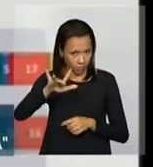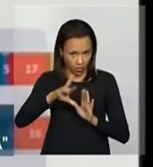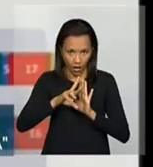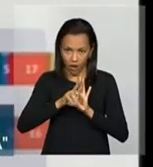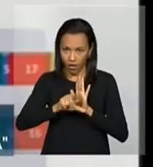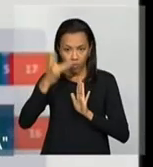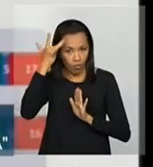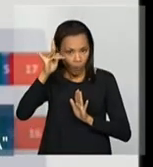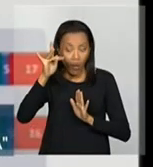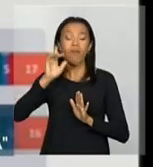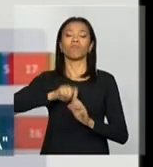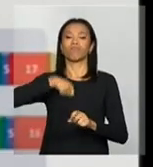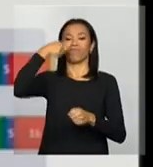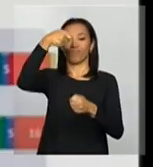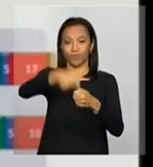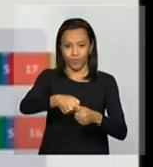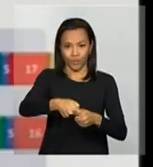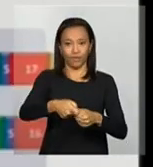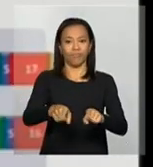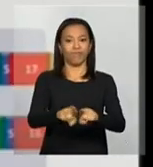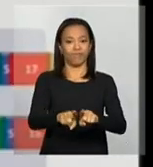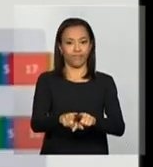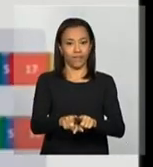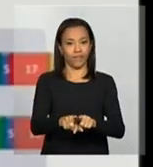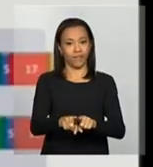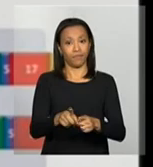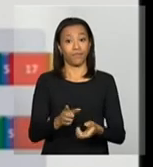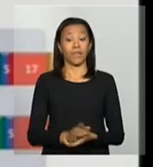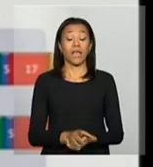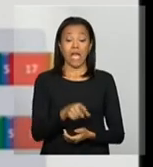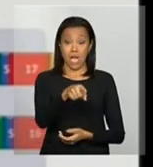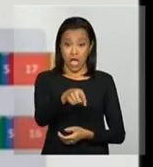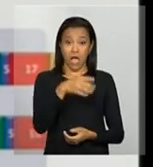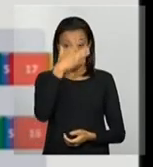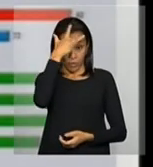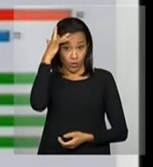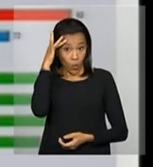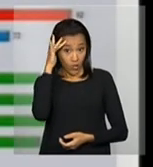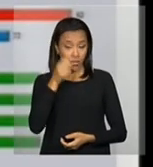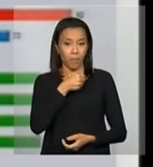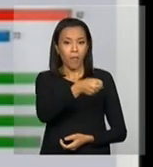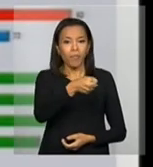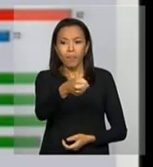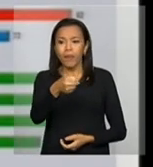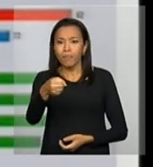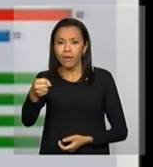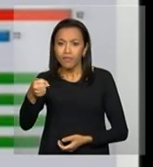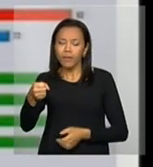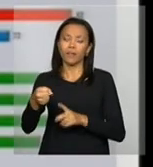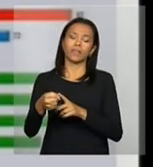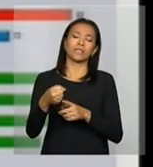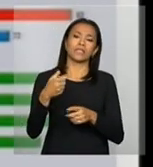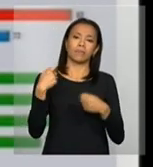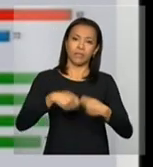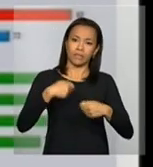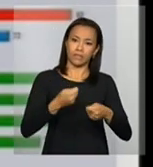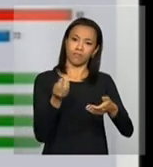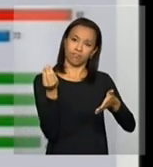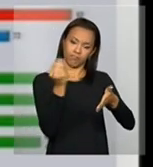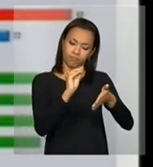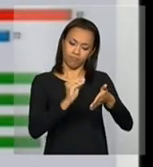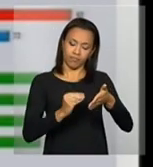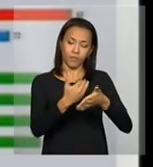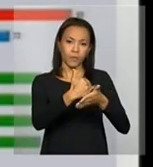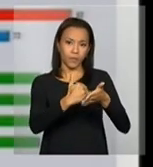que é inequívoca a colocação dos entrevistados. Não só devem ter nas suas listas